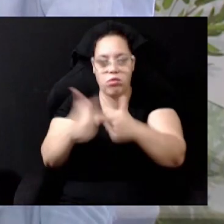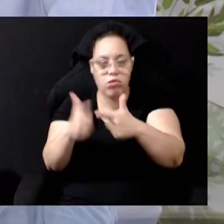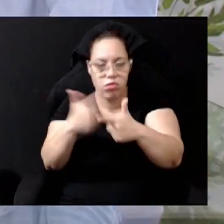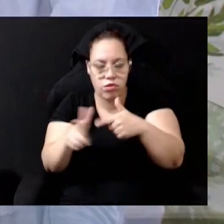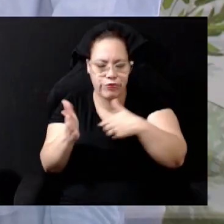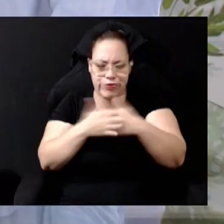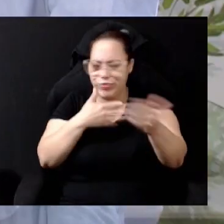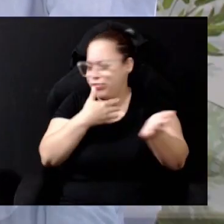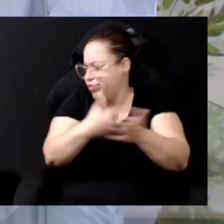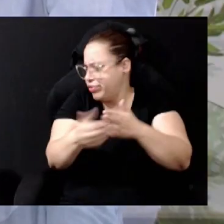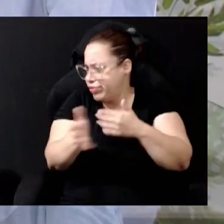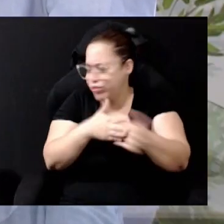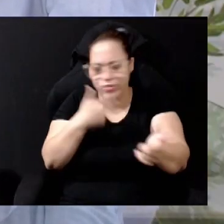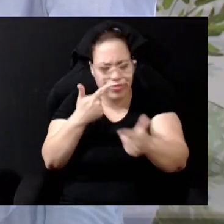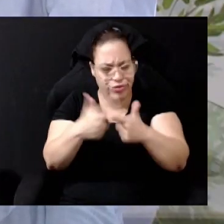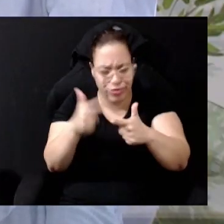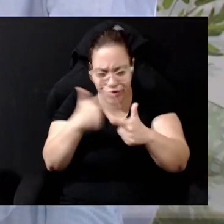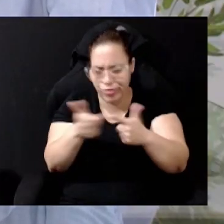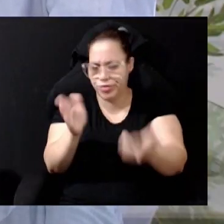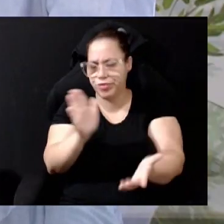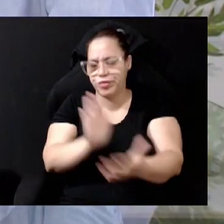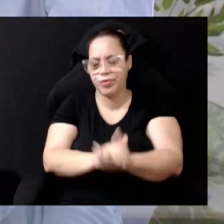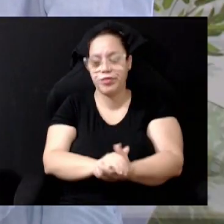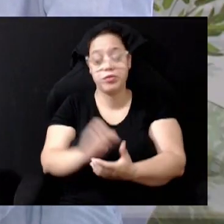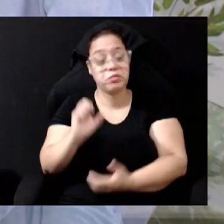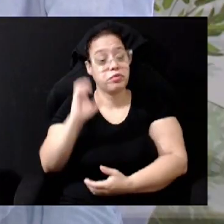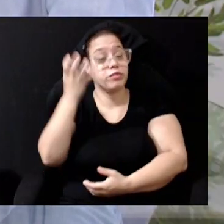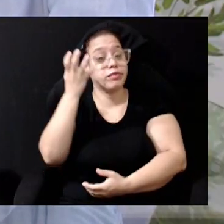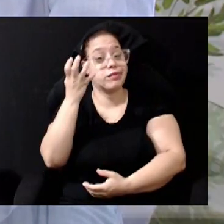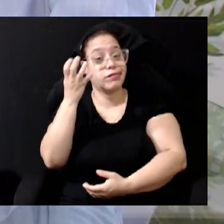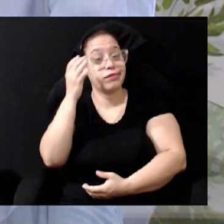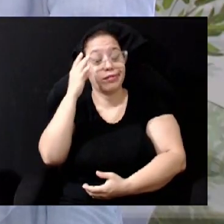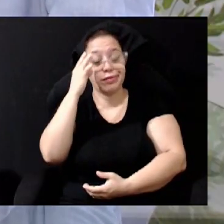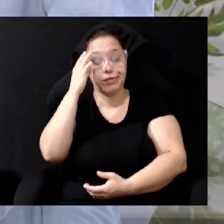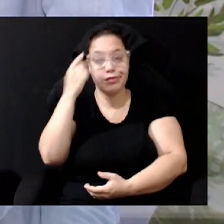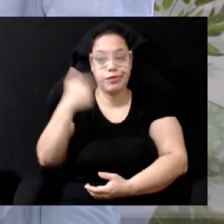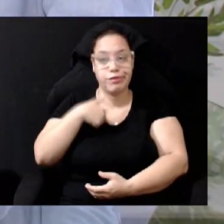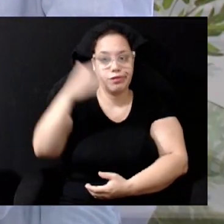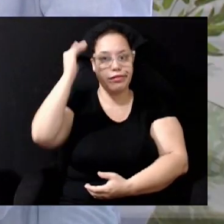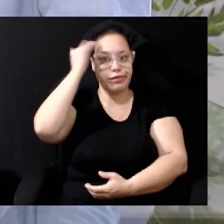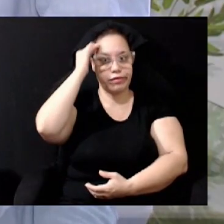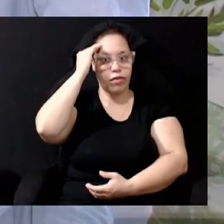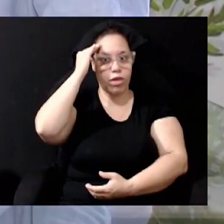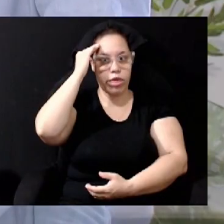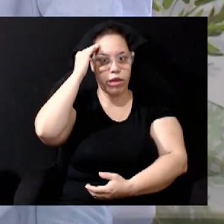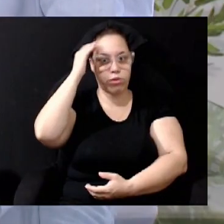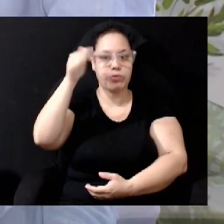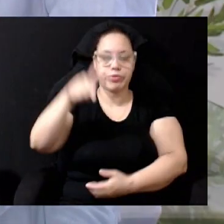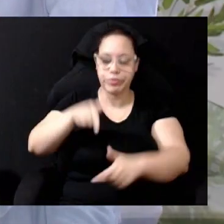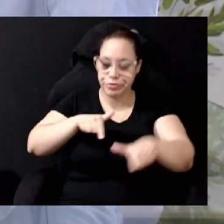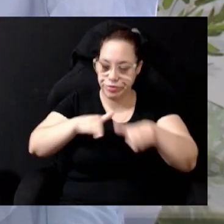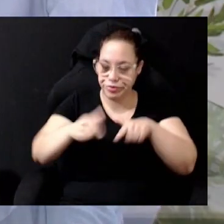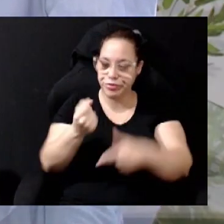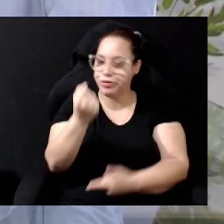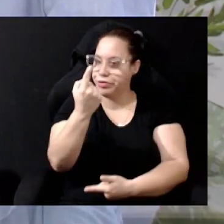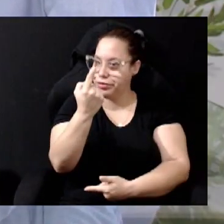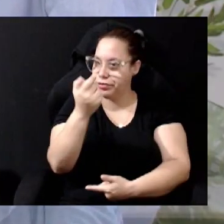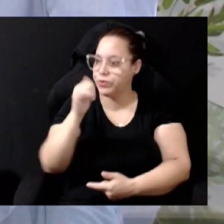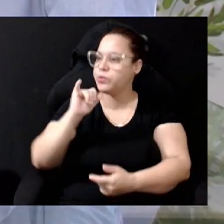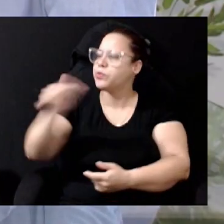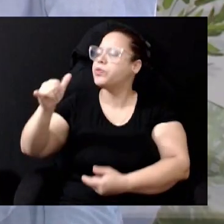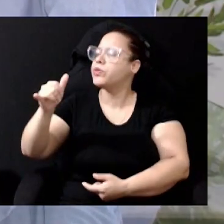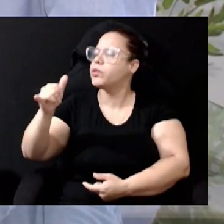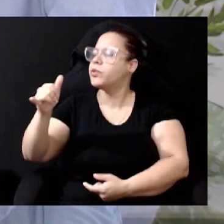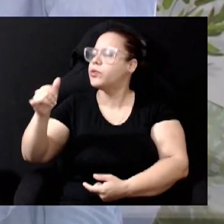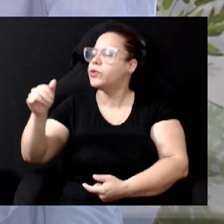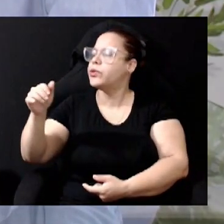de problemas pode acontecer. Então, no meu entendimento, eu acho que cabe ao trabalhador primeiro informar ao